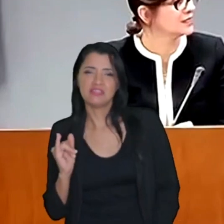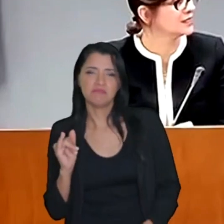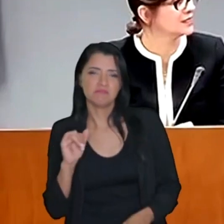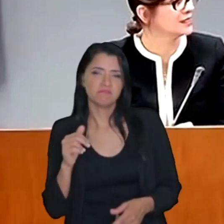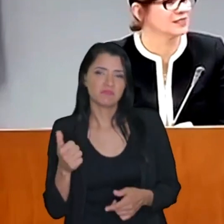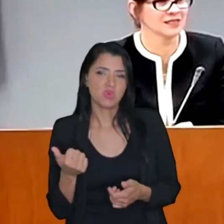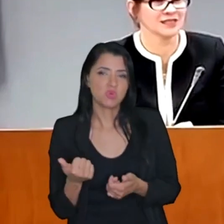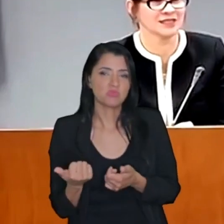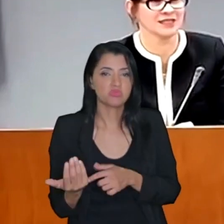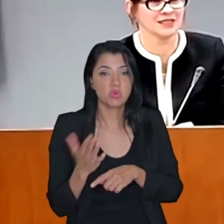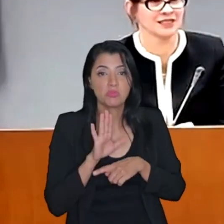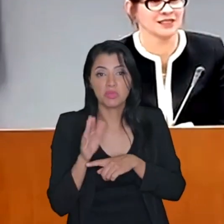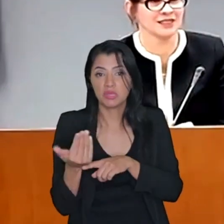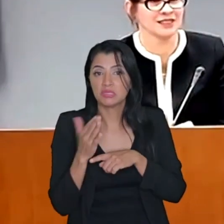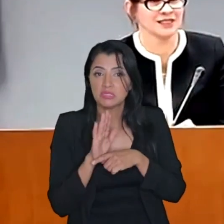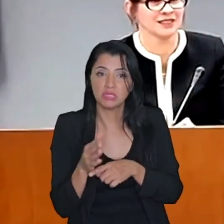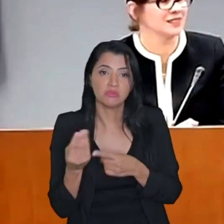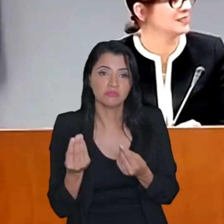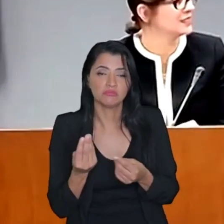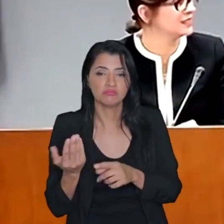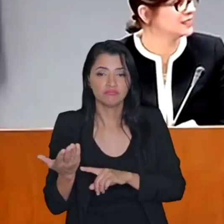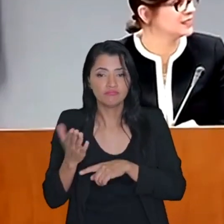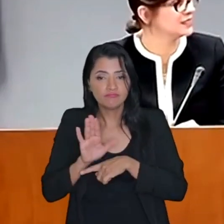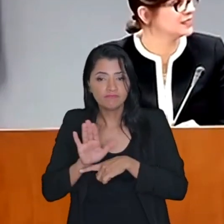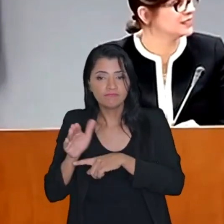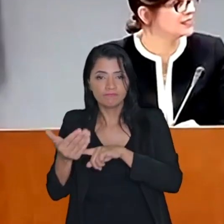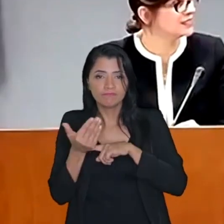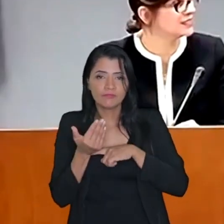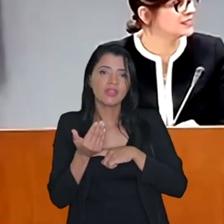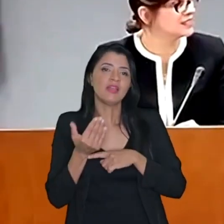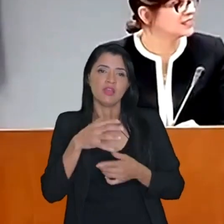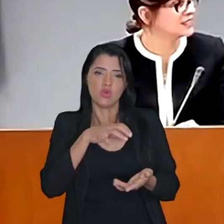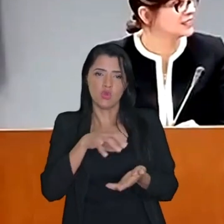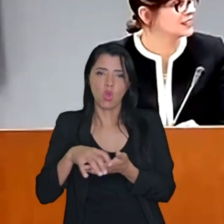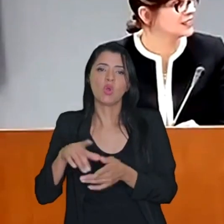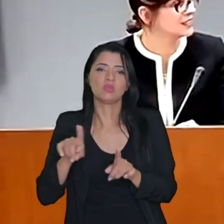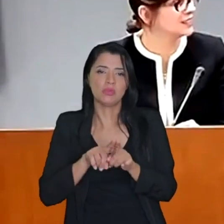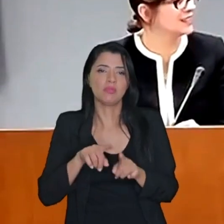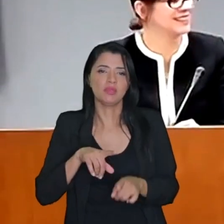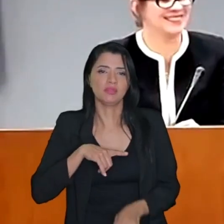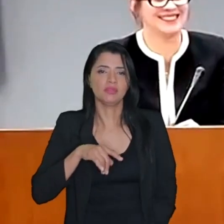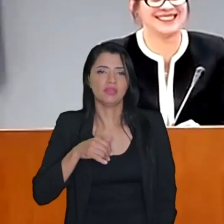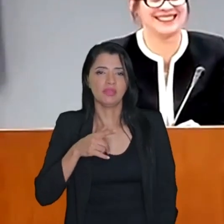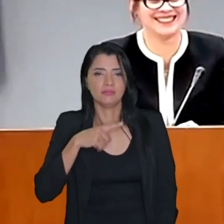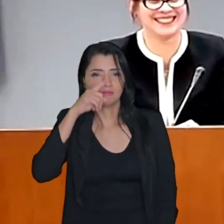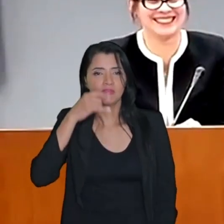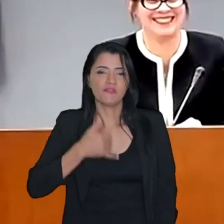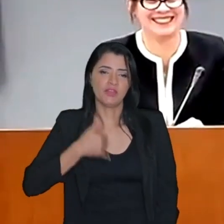cooperação. Enfim, até os órgãos têm vaidade.